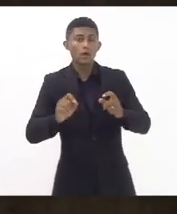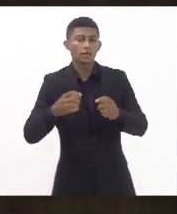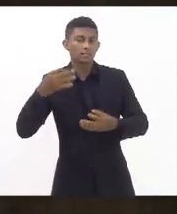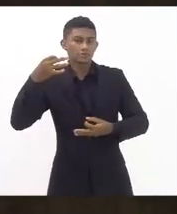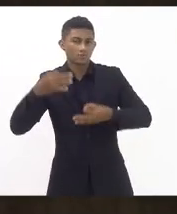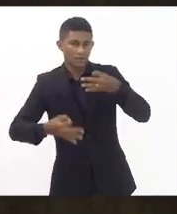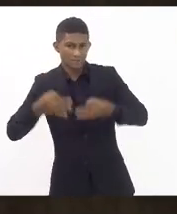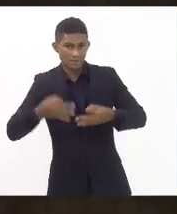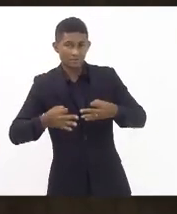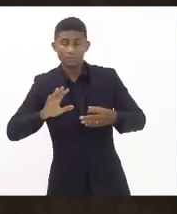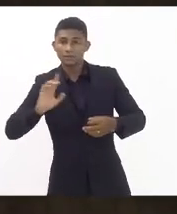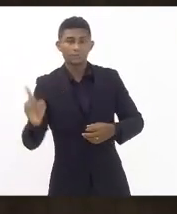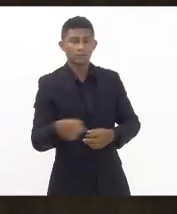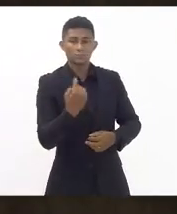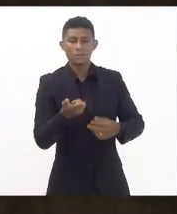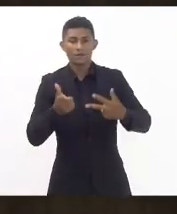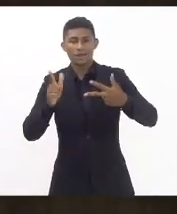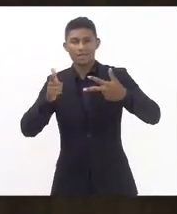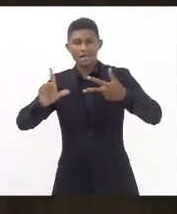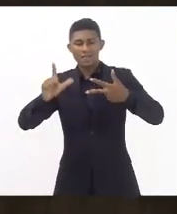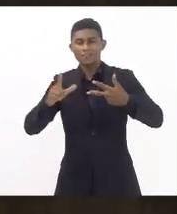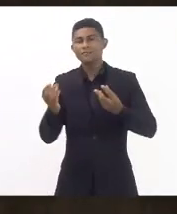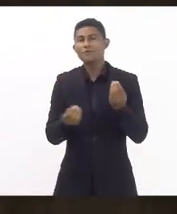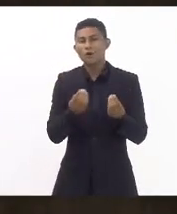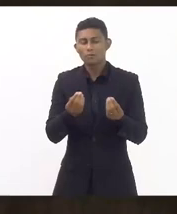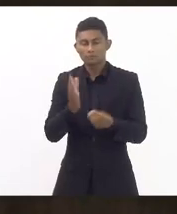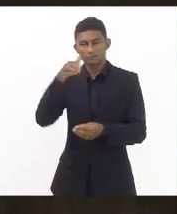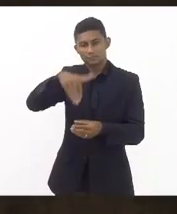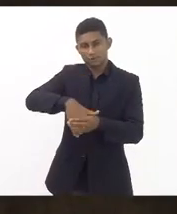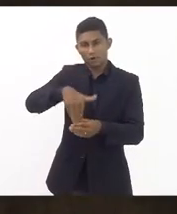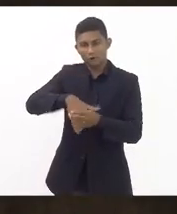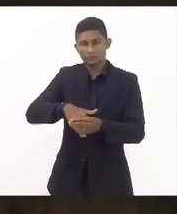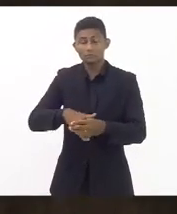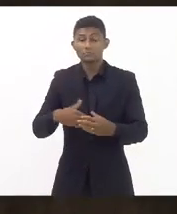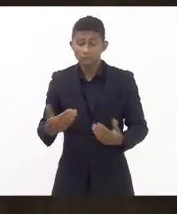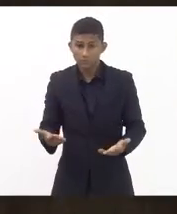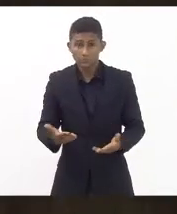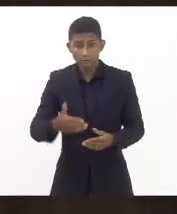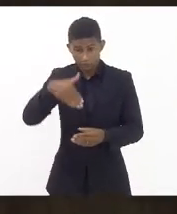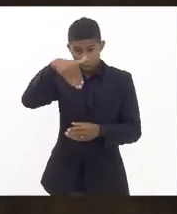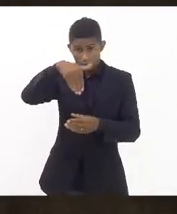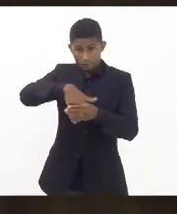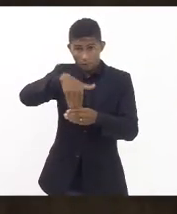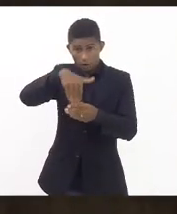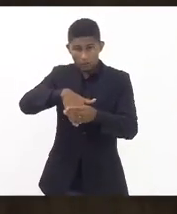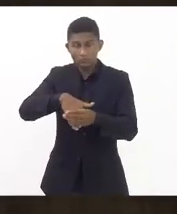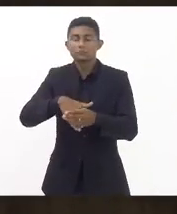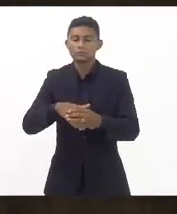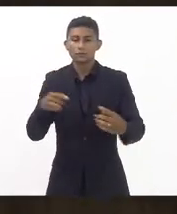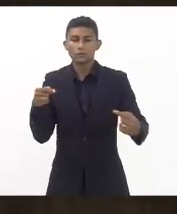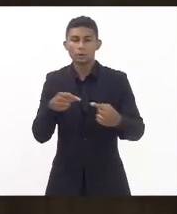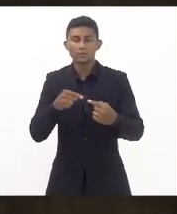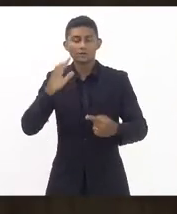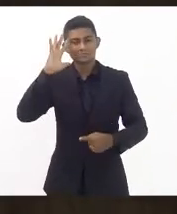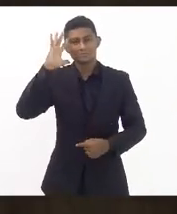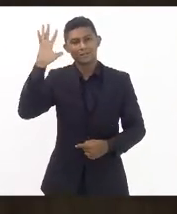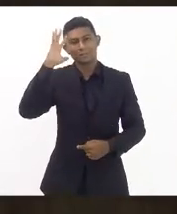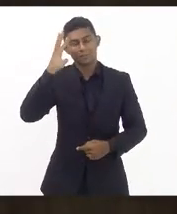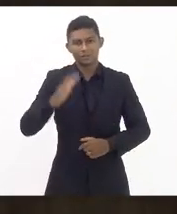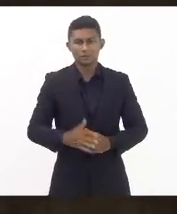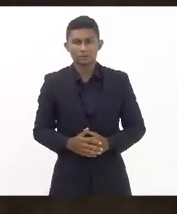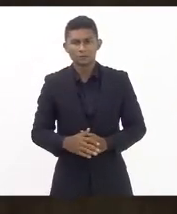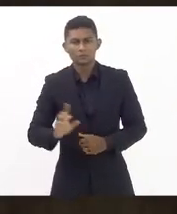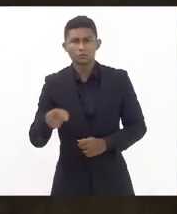nós, Poder Legislativo, pela forma como votamos. Então, votar é a expressão do nosso pensamento, é a expressão da